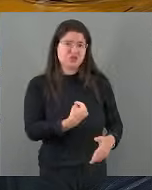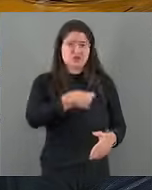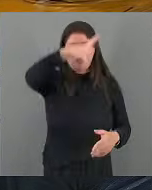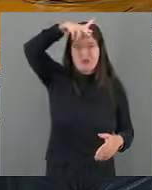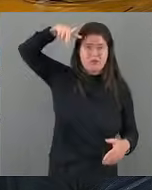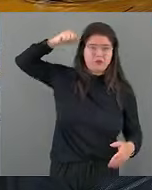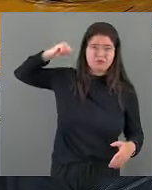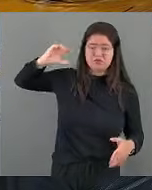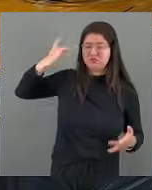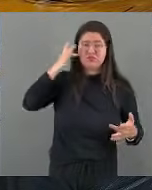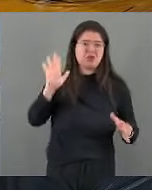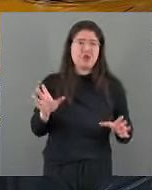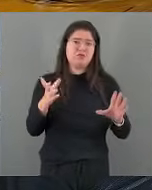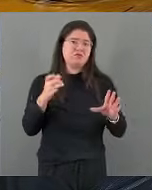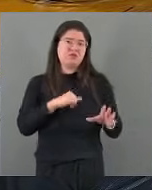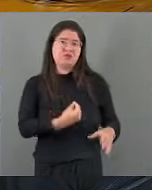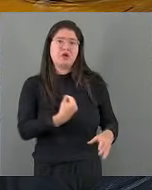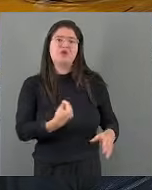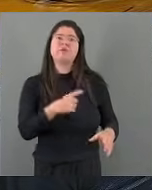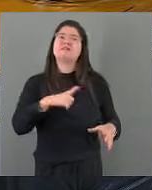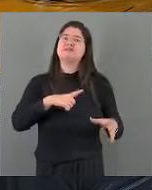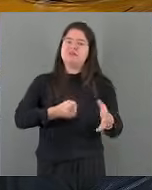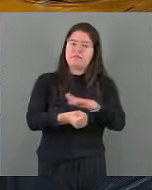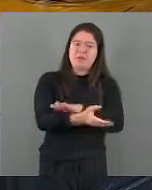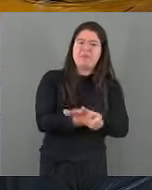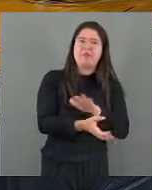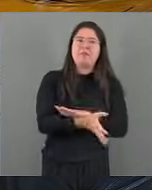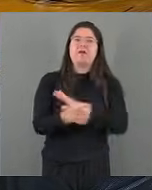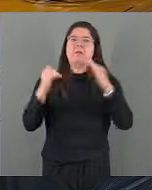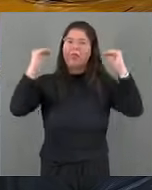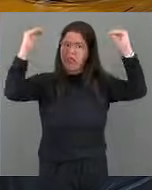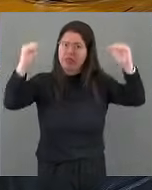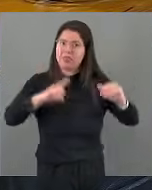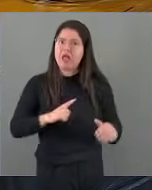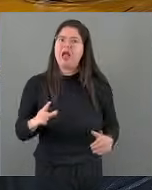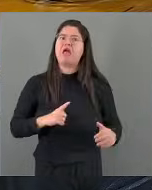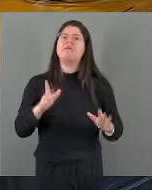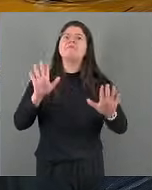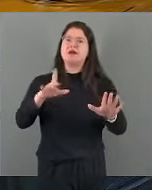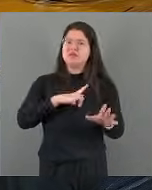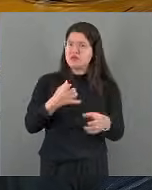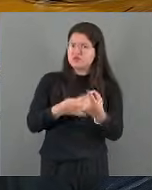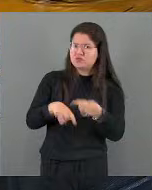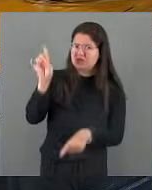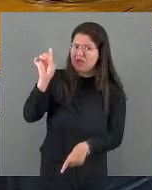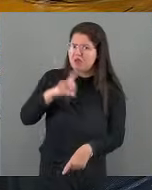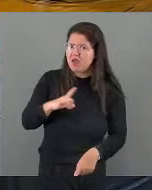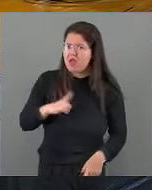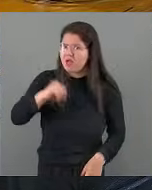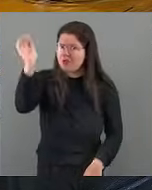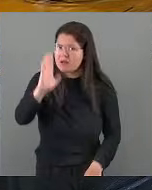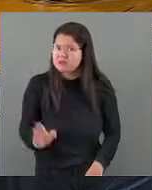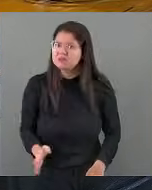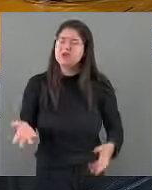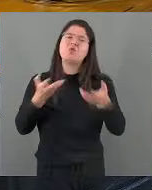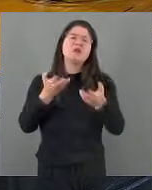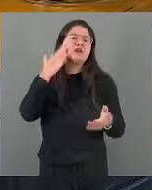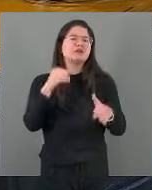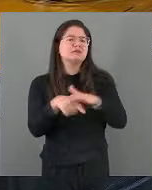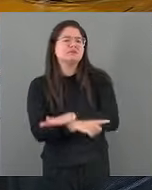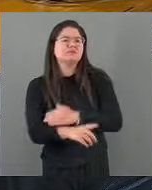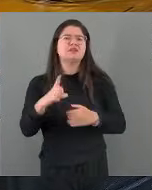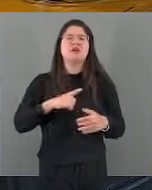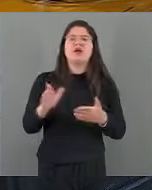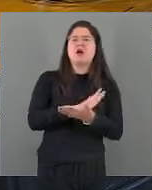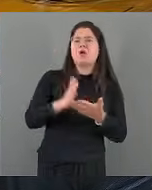Amazonas, esquemas poderosos de corrupção. Mas tem algum de sucesso no Brasil? Eu queria me aprofundar. Tem algum